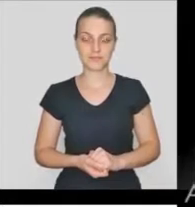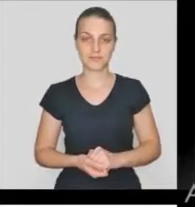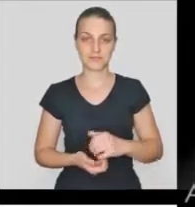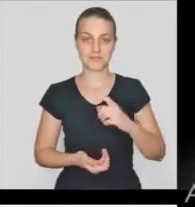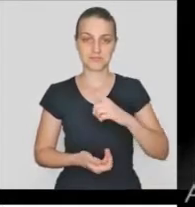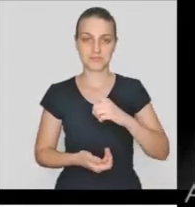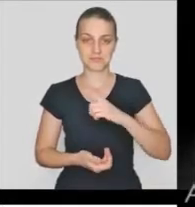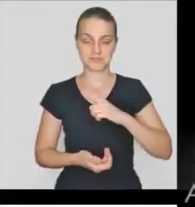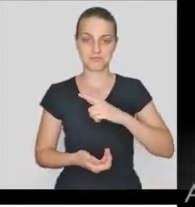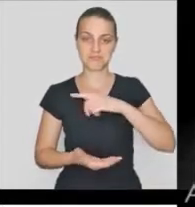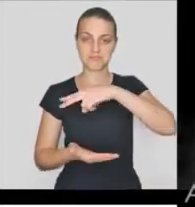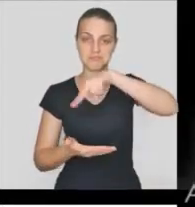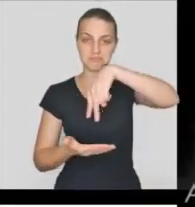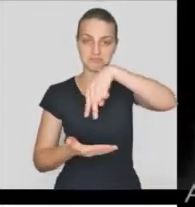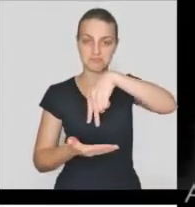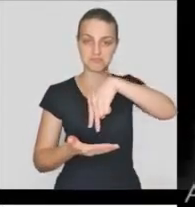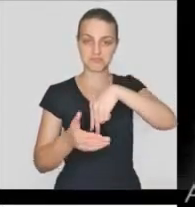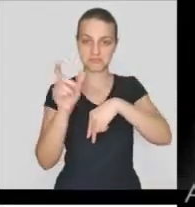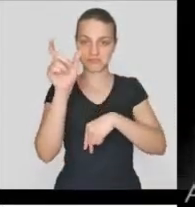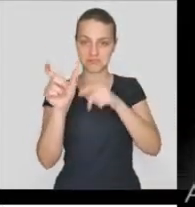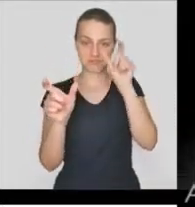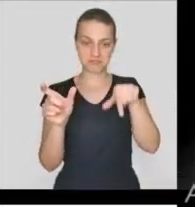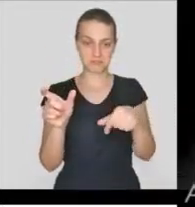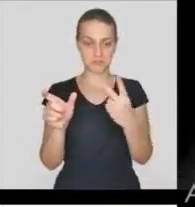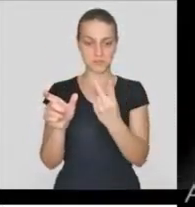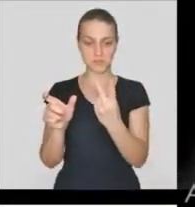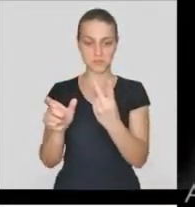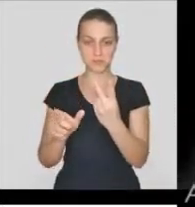dois bailarinos principais.